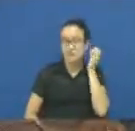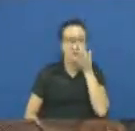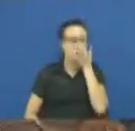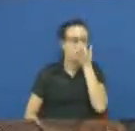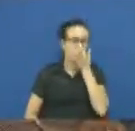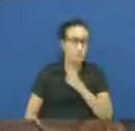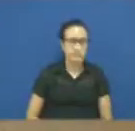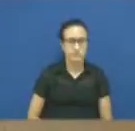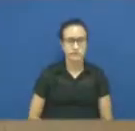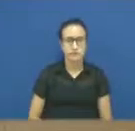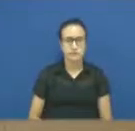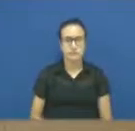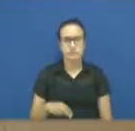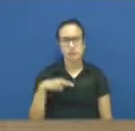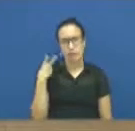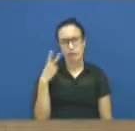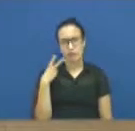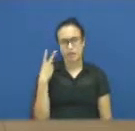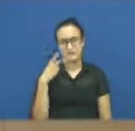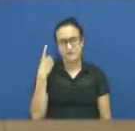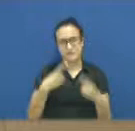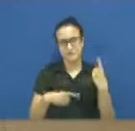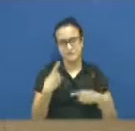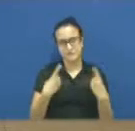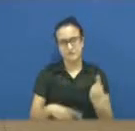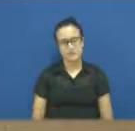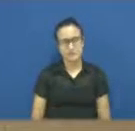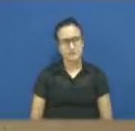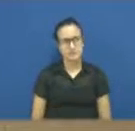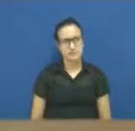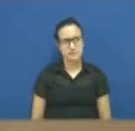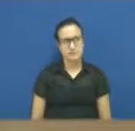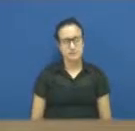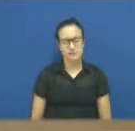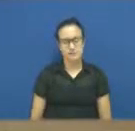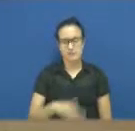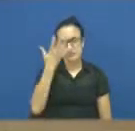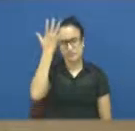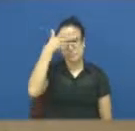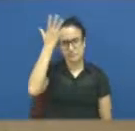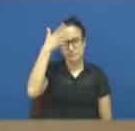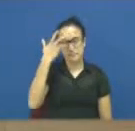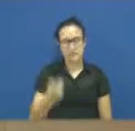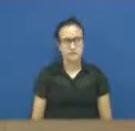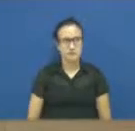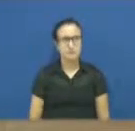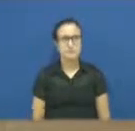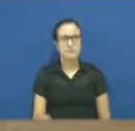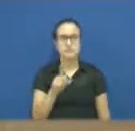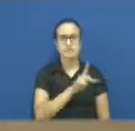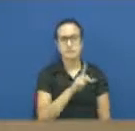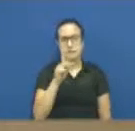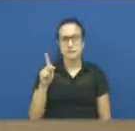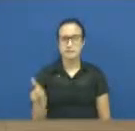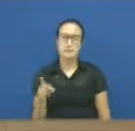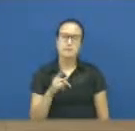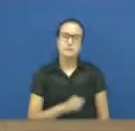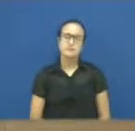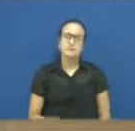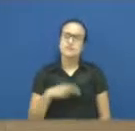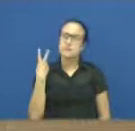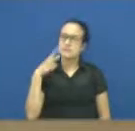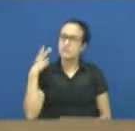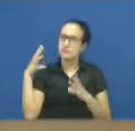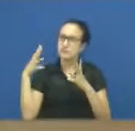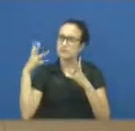Mais algum vereador deseja utilizar a palavra? Com a palavra, a vereadora Érica Tanque. Senhor presidente, membros dessa casa, plateia presente,